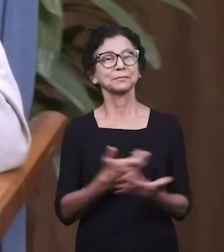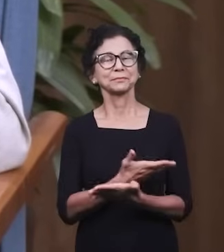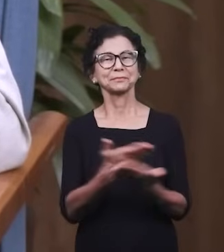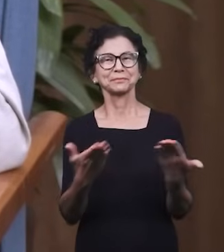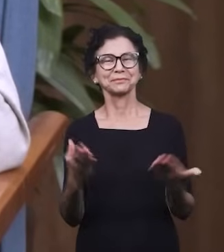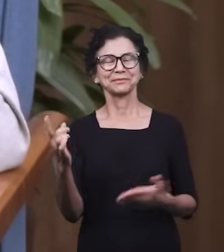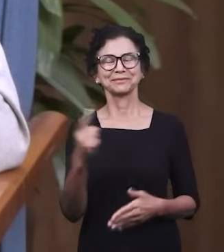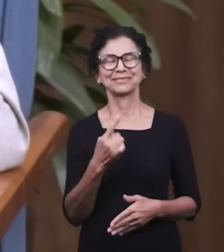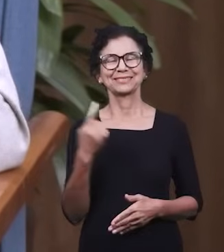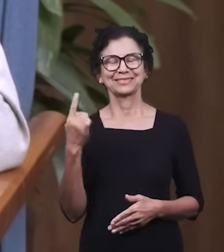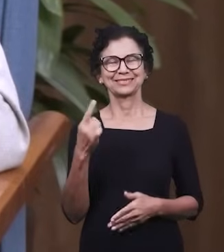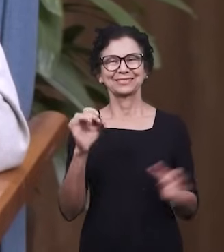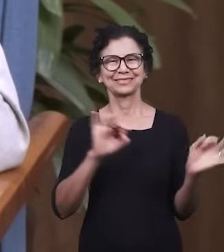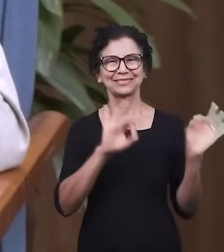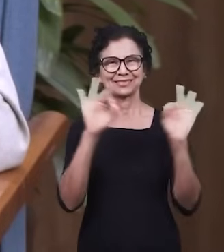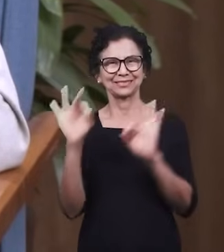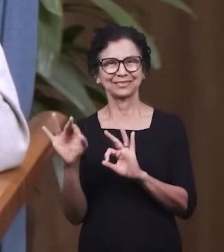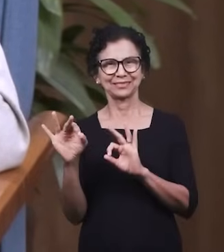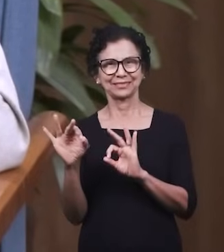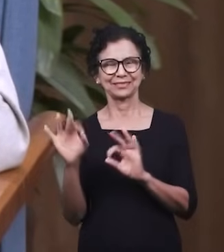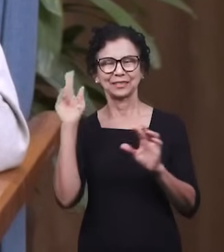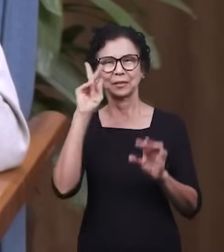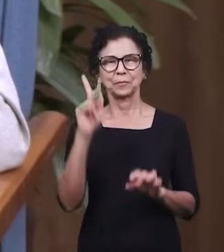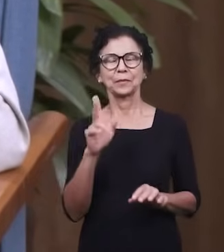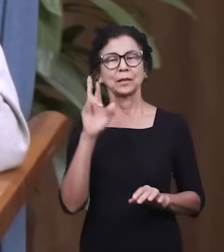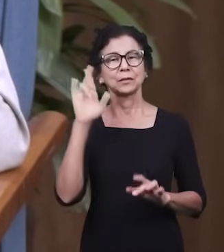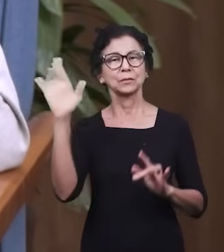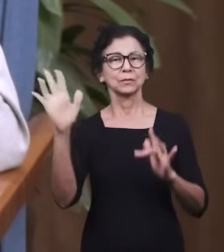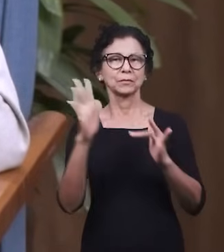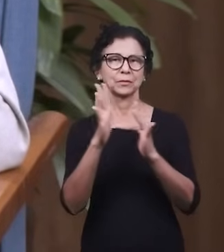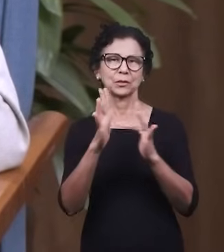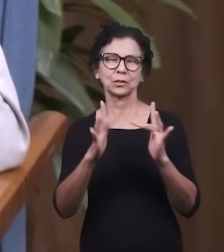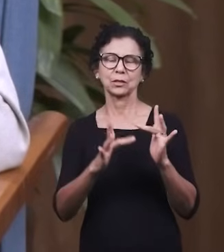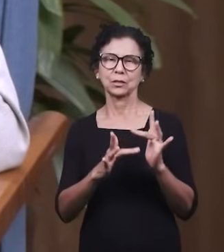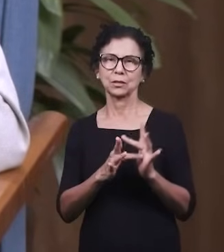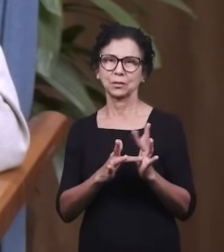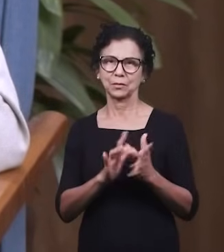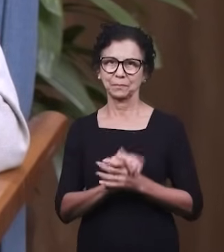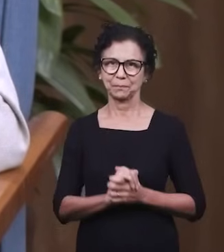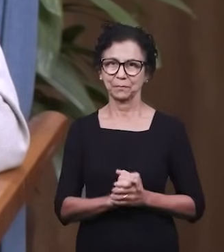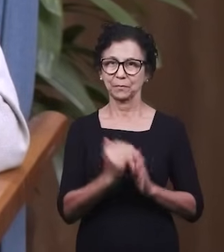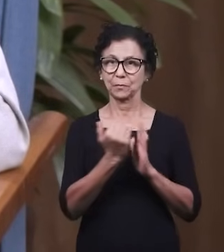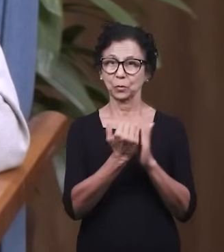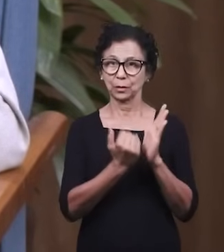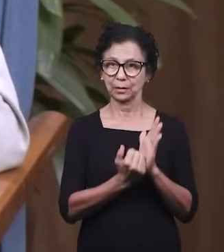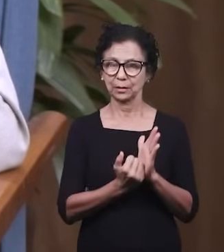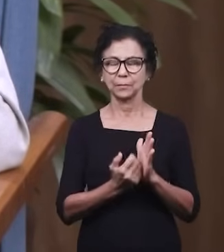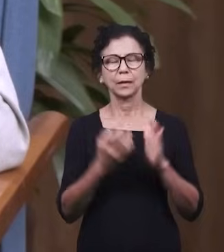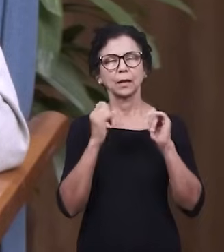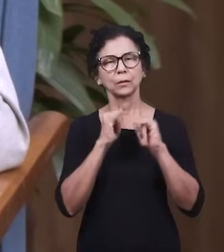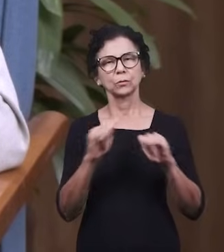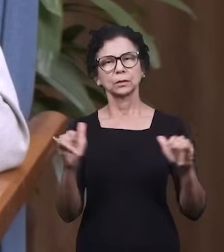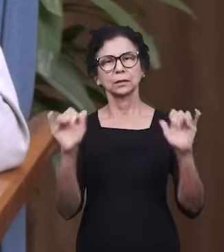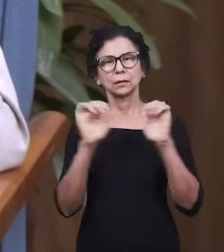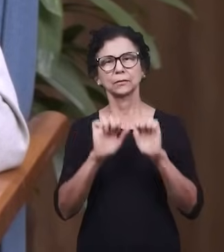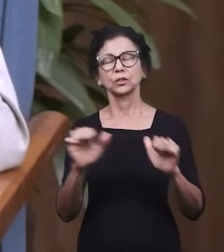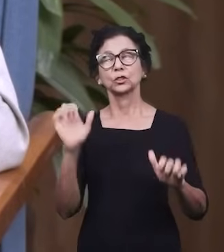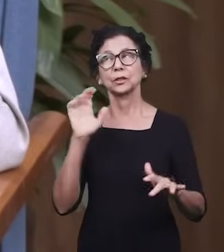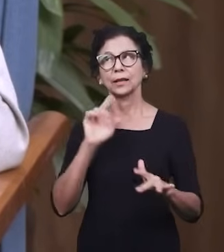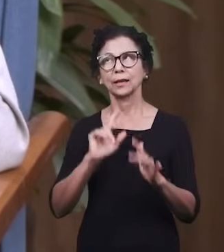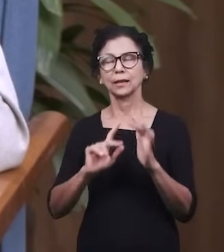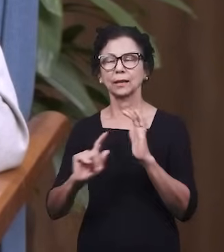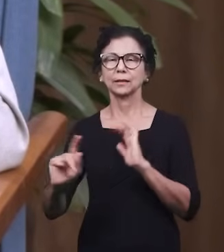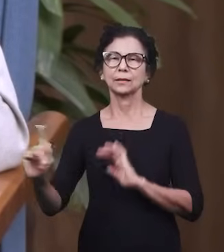Eu saúdo todos vocês que nos assistem com a paz do Senhor Jesus. Este é o programa Anunciando o Evangelho